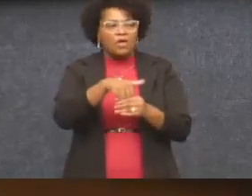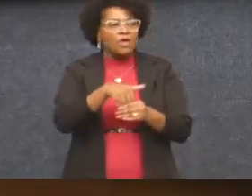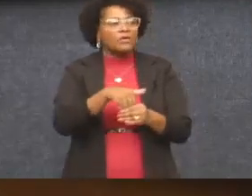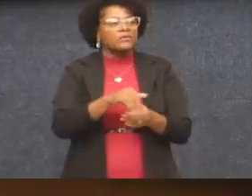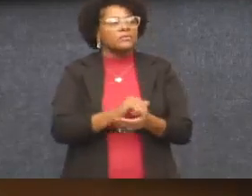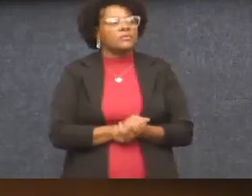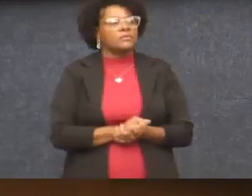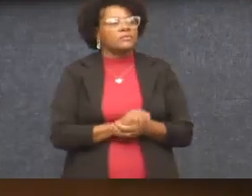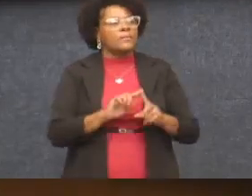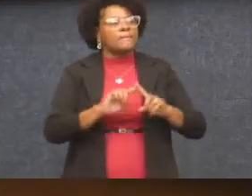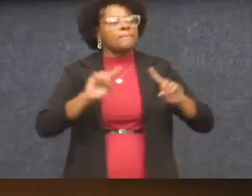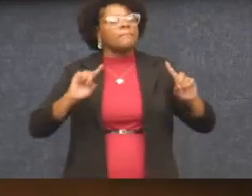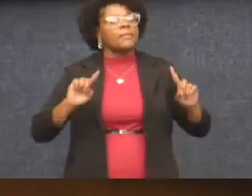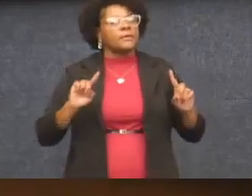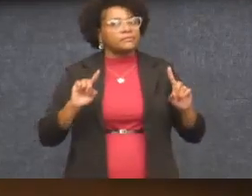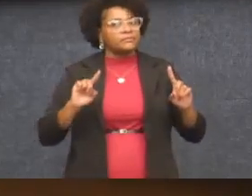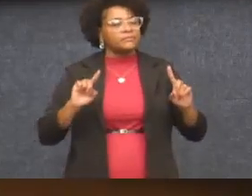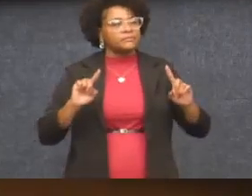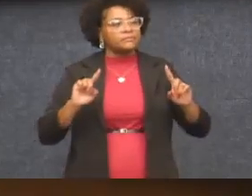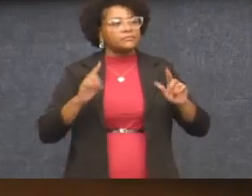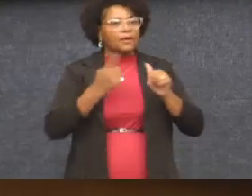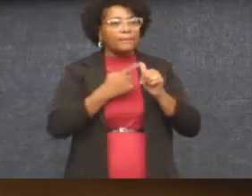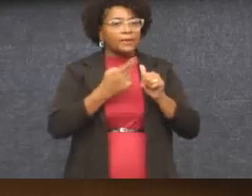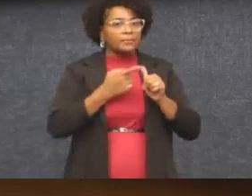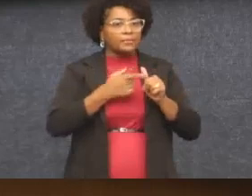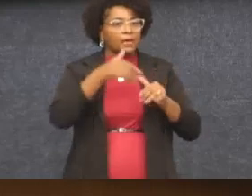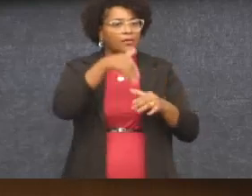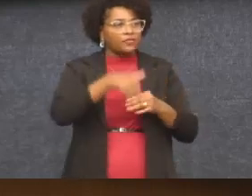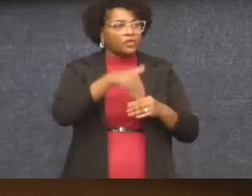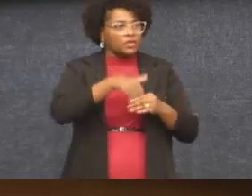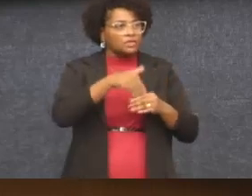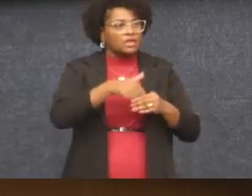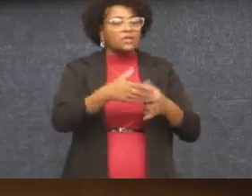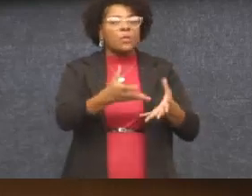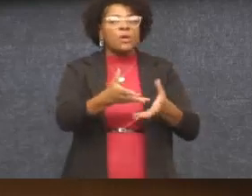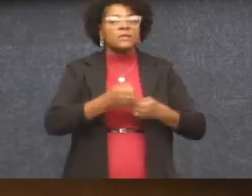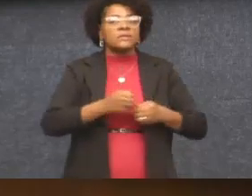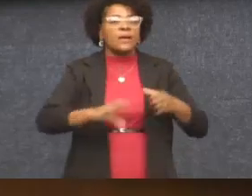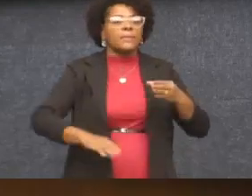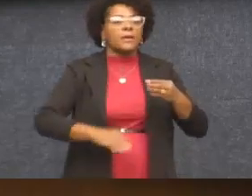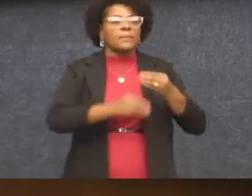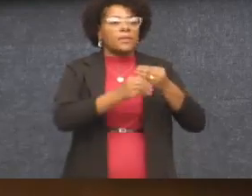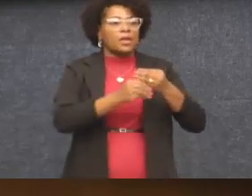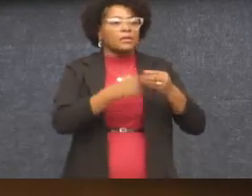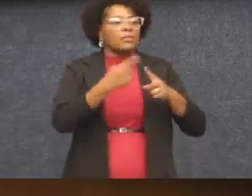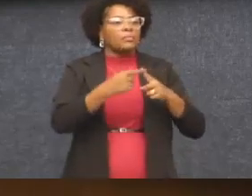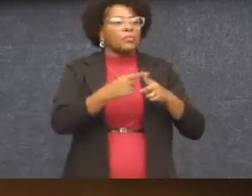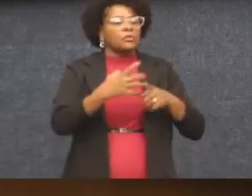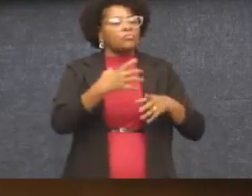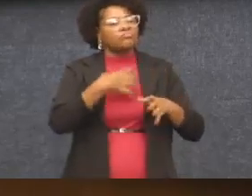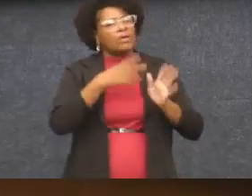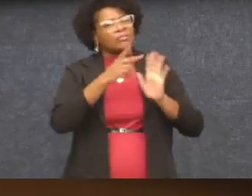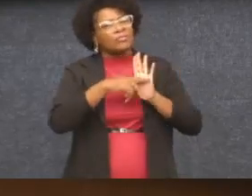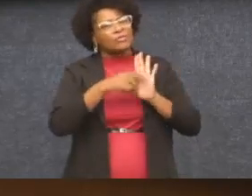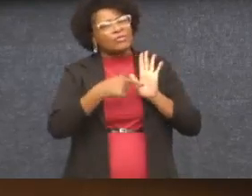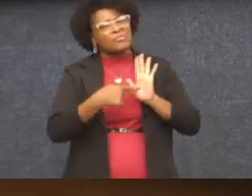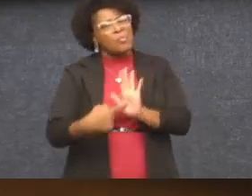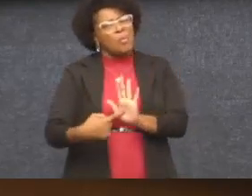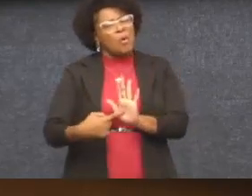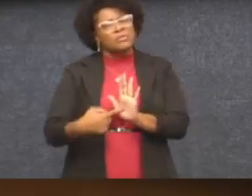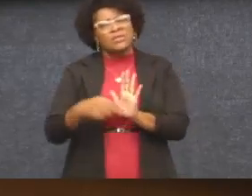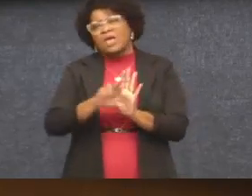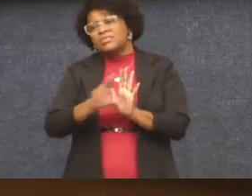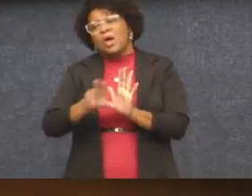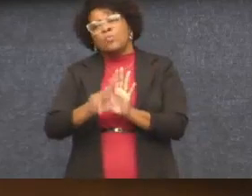retrofit. Mas, primeiro turno, vai receber as emendas, porque do jeito que o projeto está, ele ainda não atende